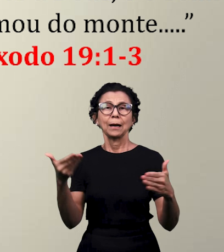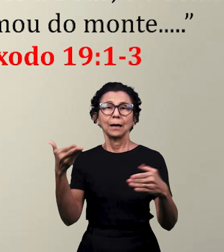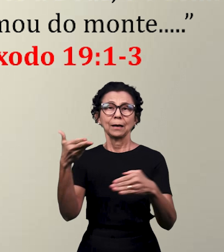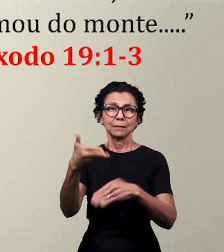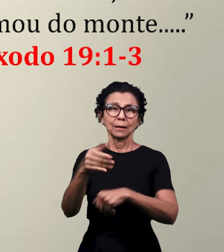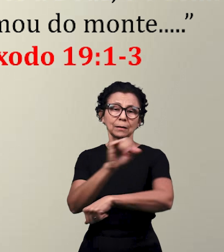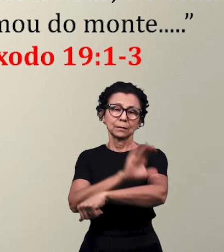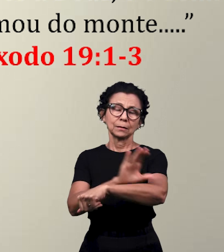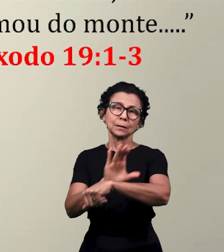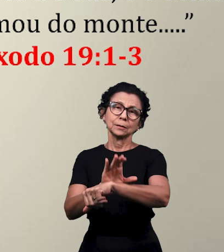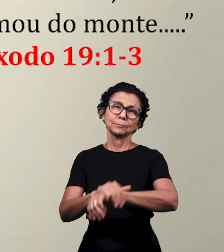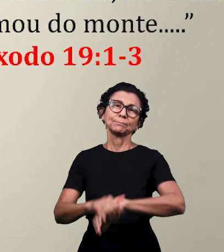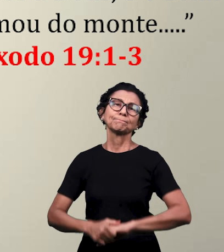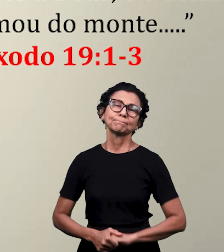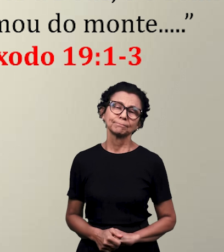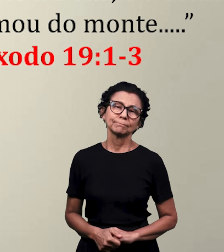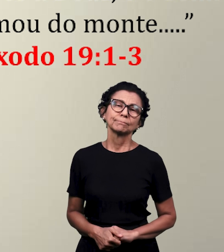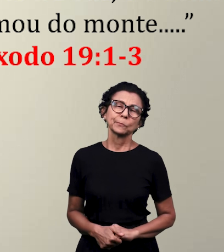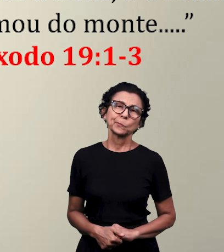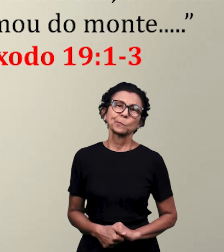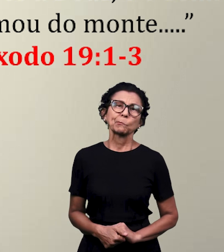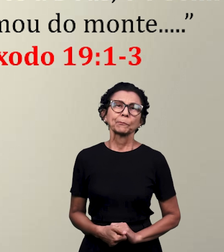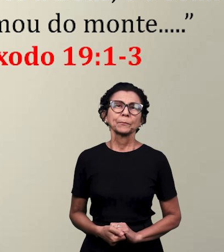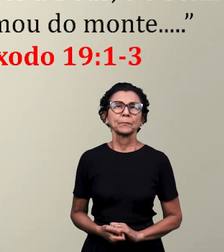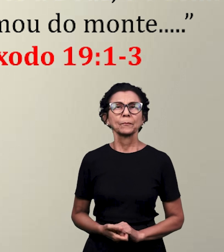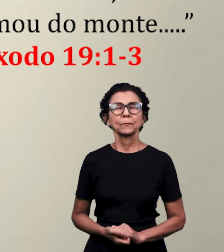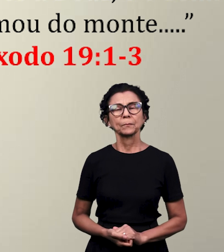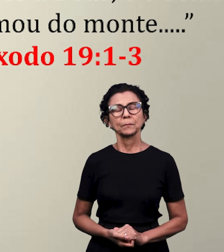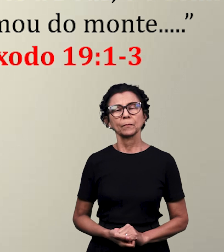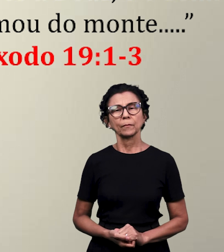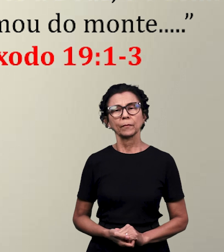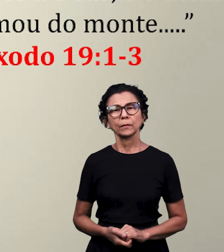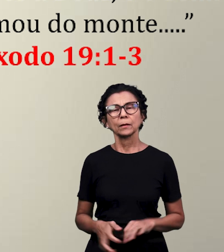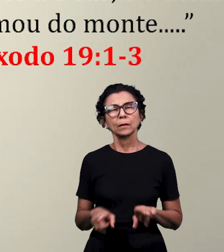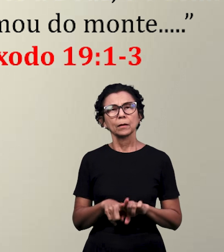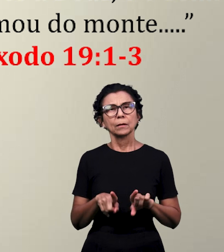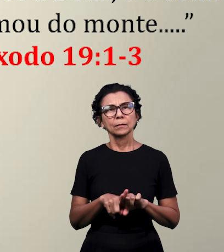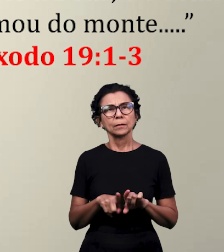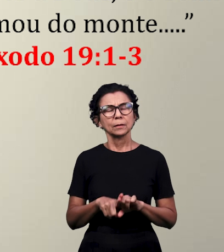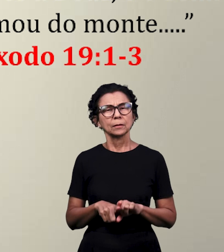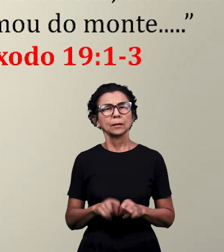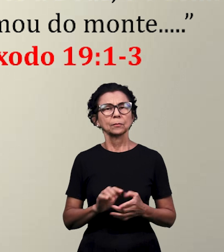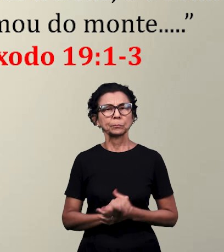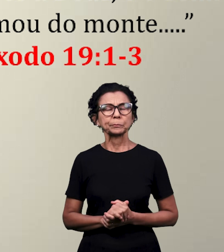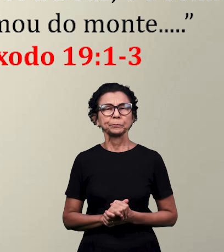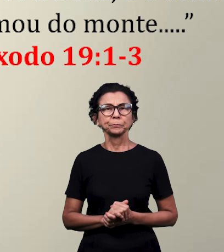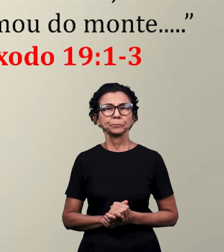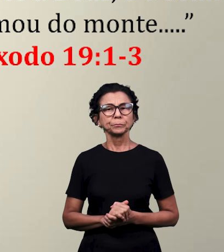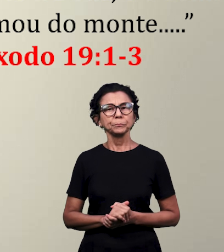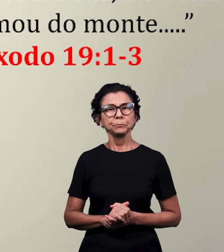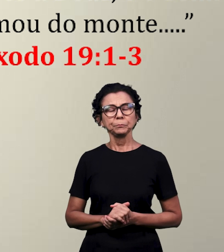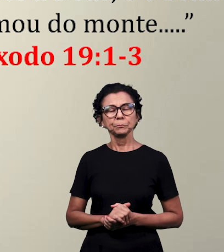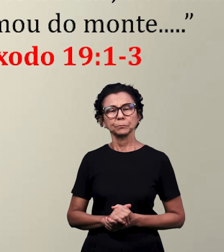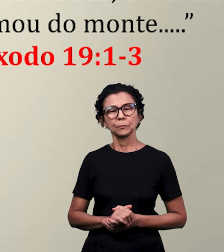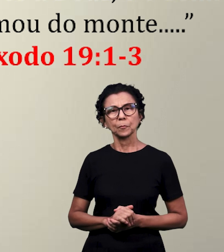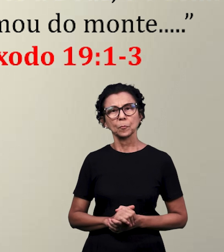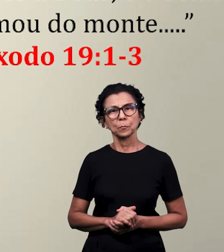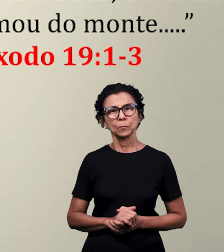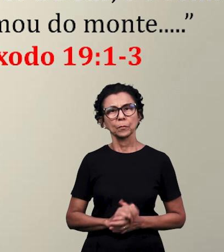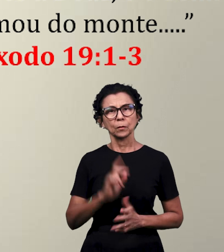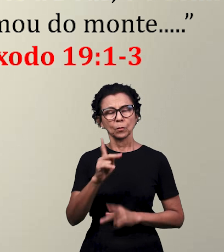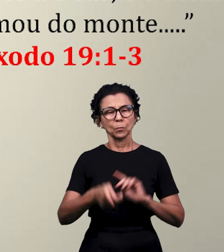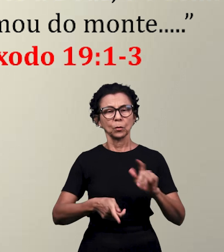de Canaã. Muitas festas, inclusive, né, pastores, o Senhor, Israel iria viver